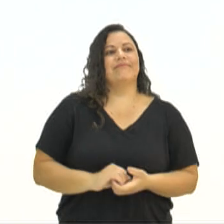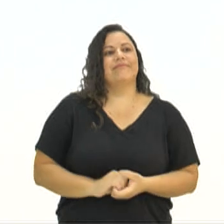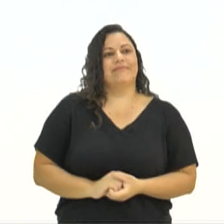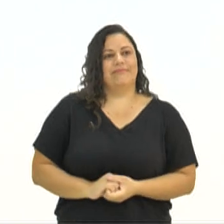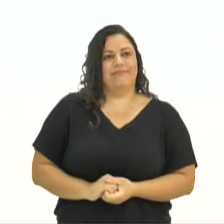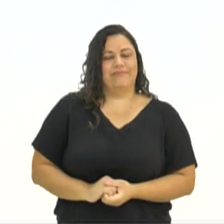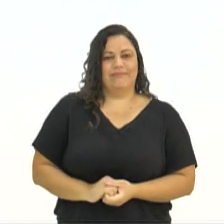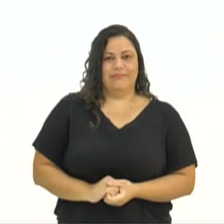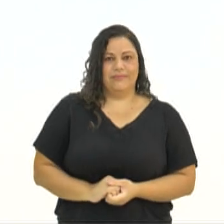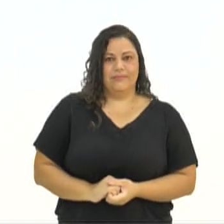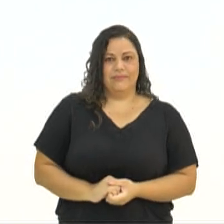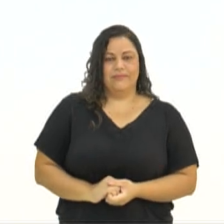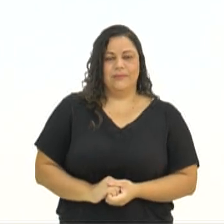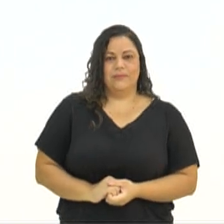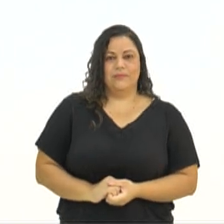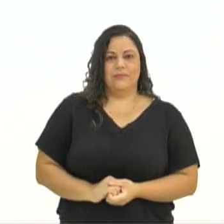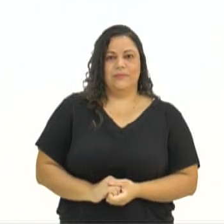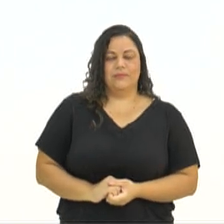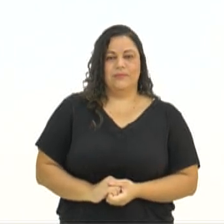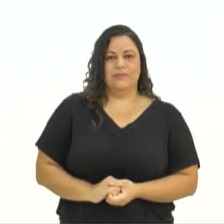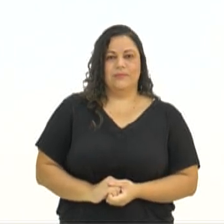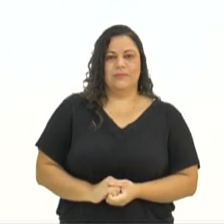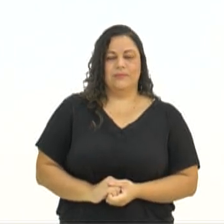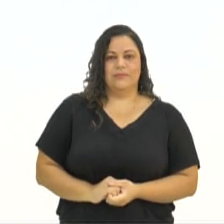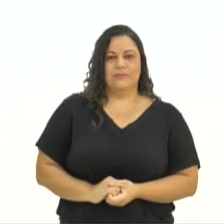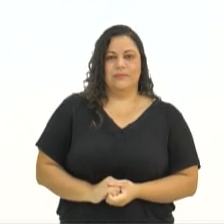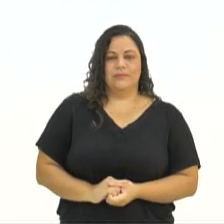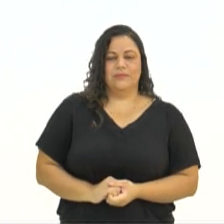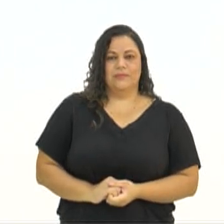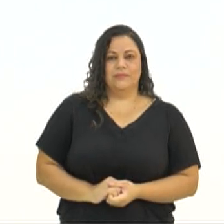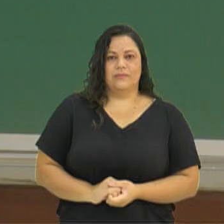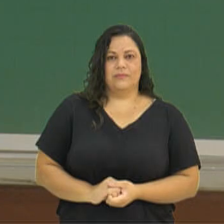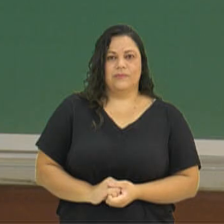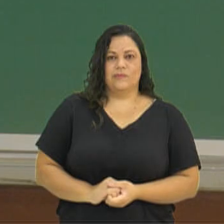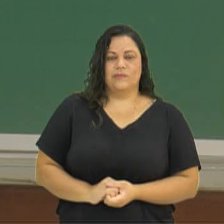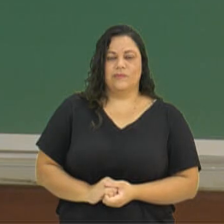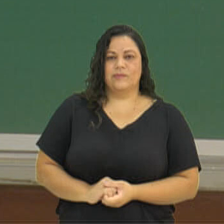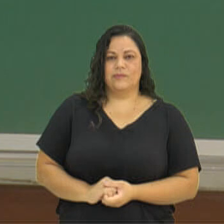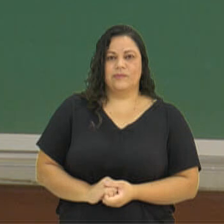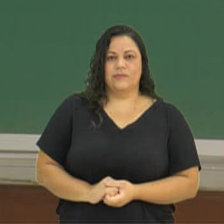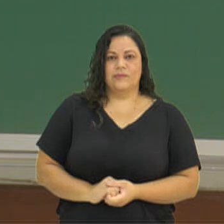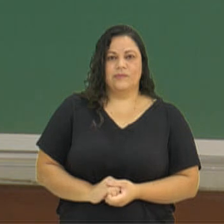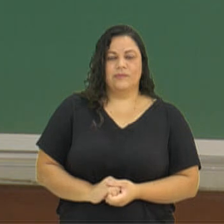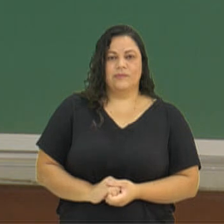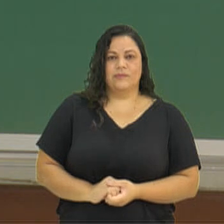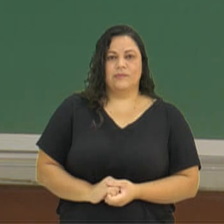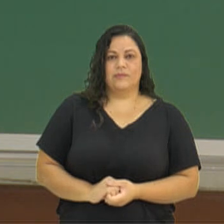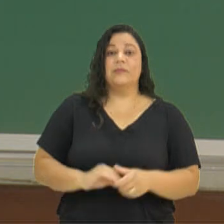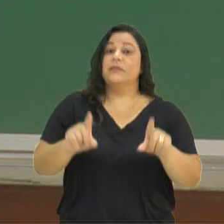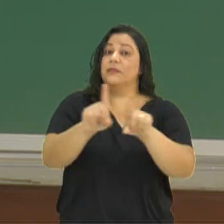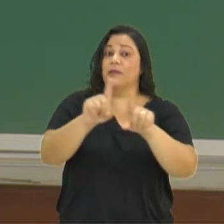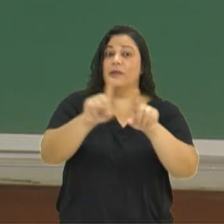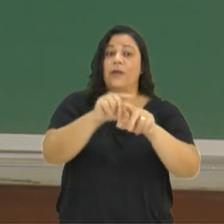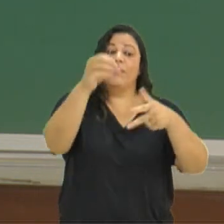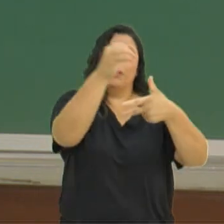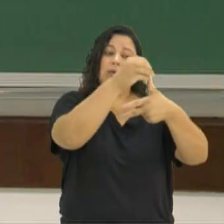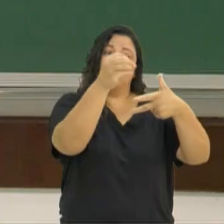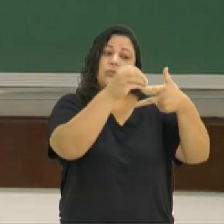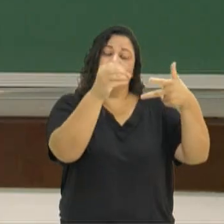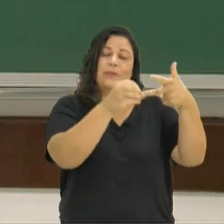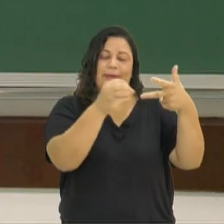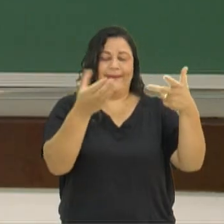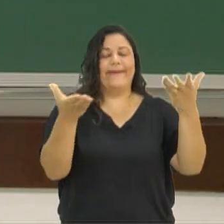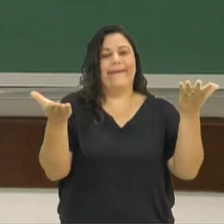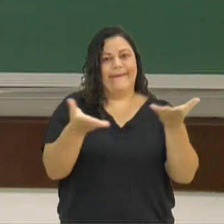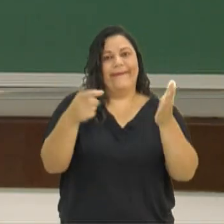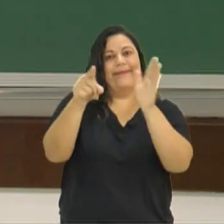língua, vimos adjetivos para descrever personagens e la cuestión de Enem, havia uma questão que falava sobre